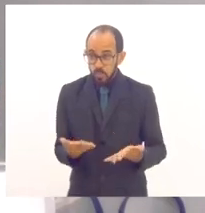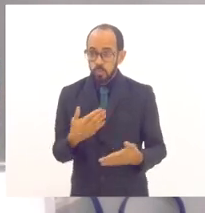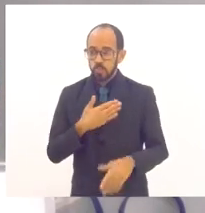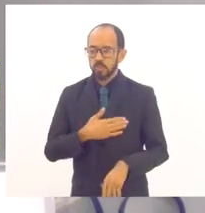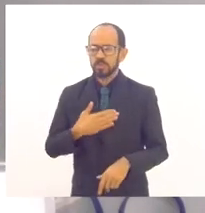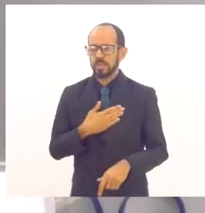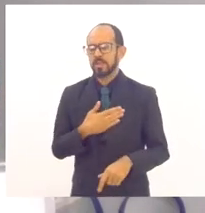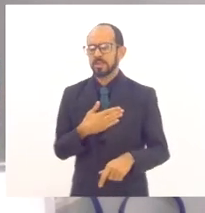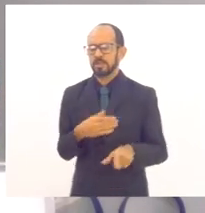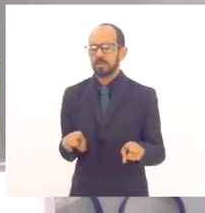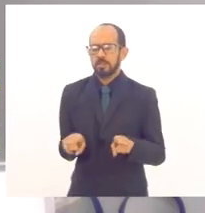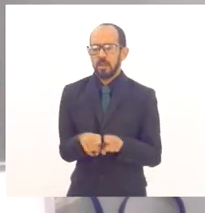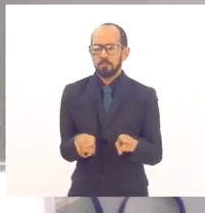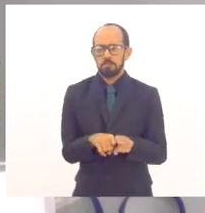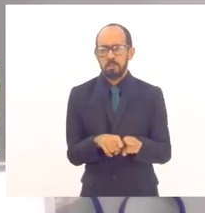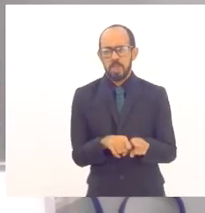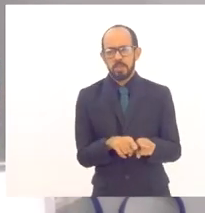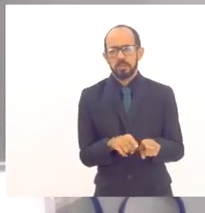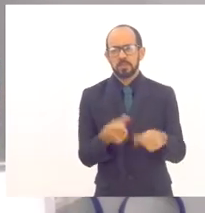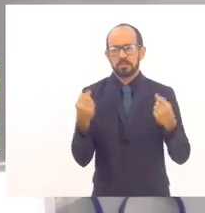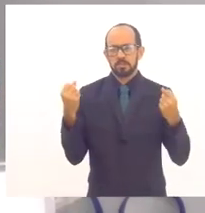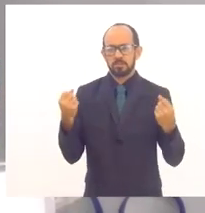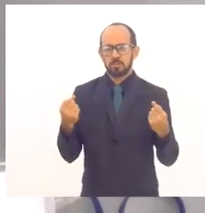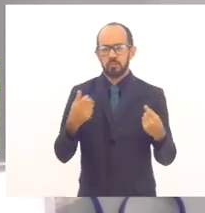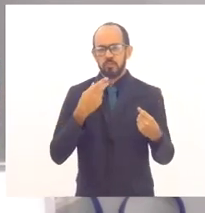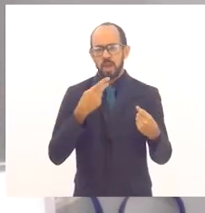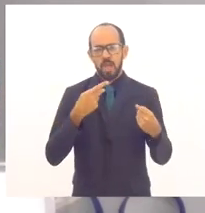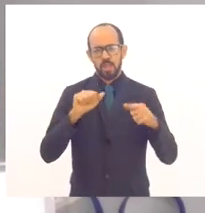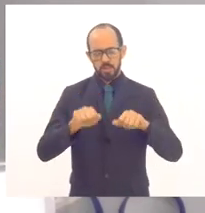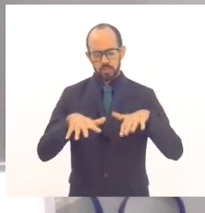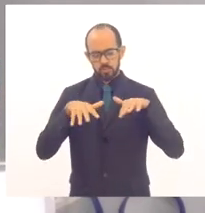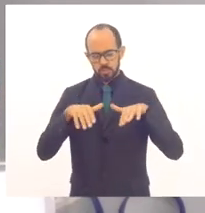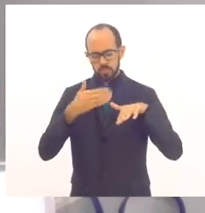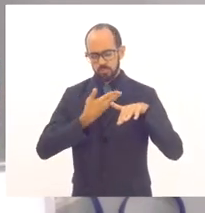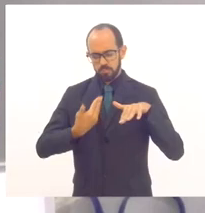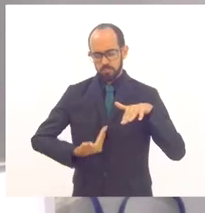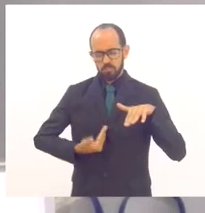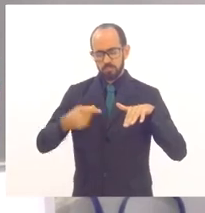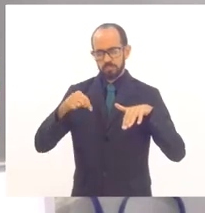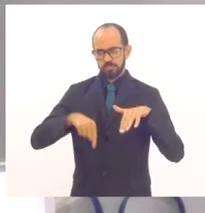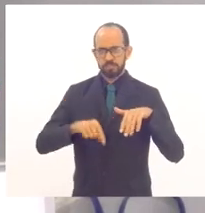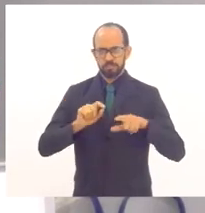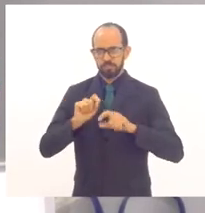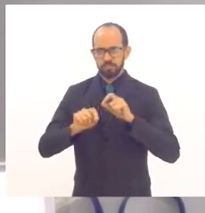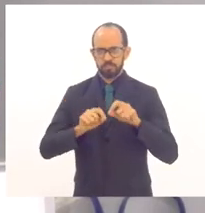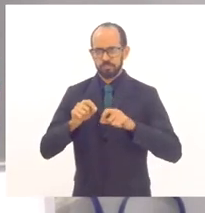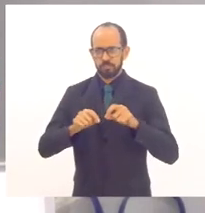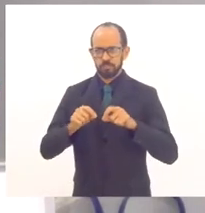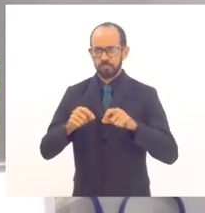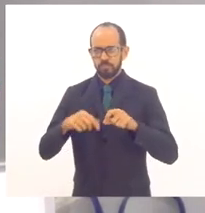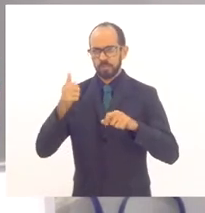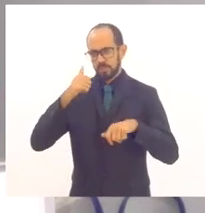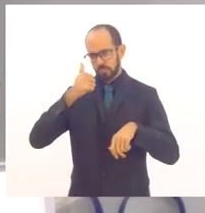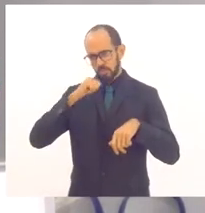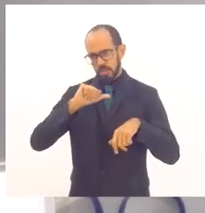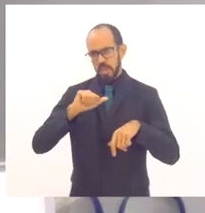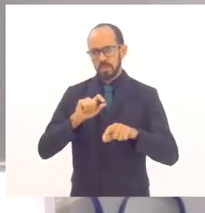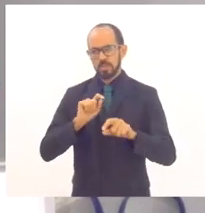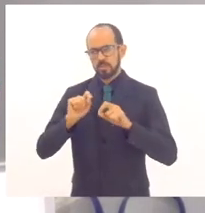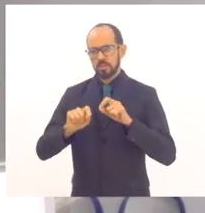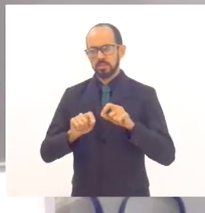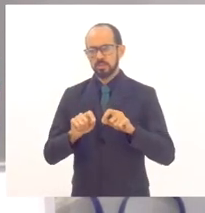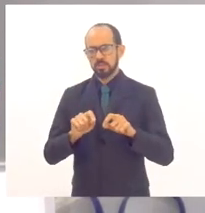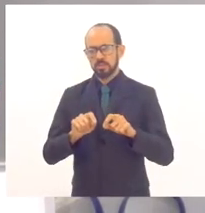de trazer à nossa audiência, falando das mulheres, né, que,